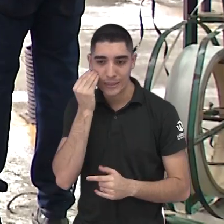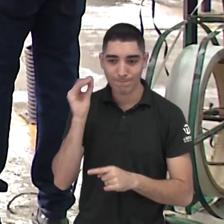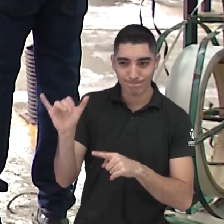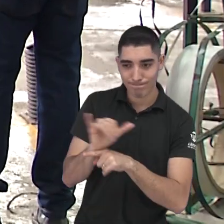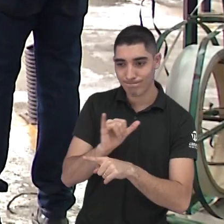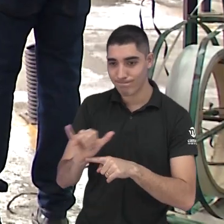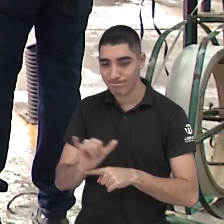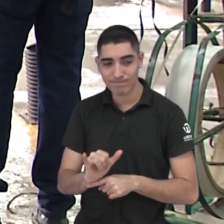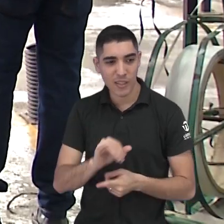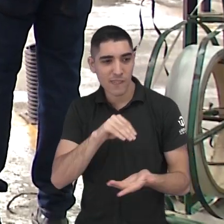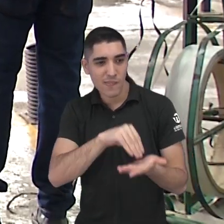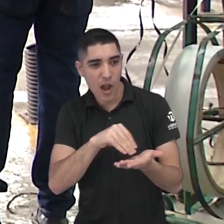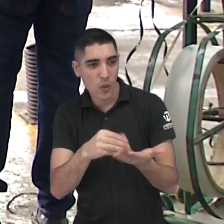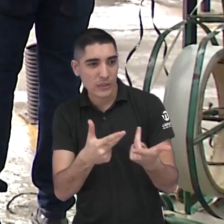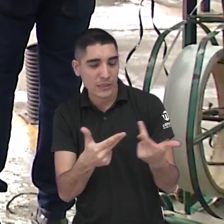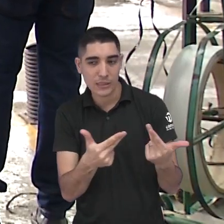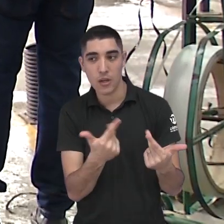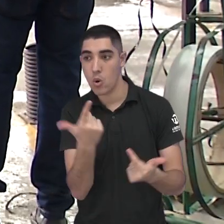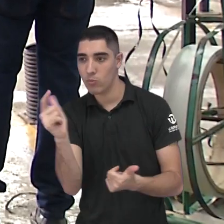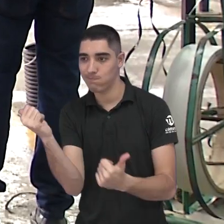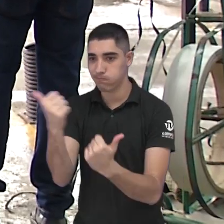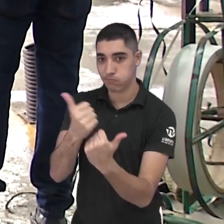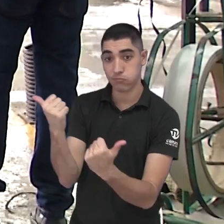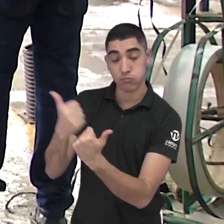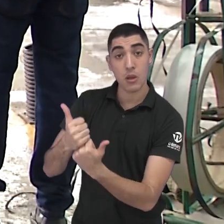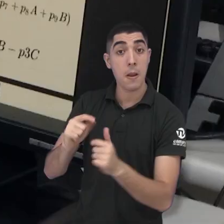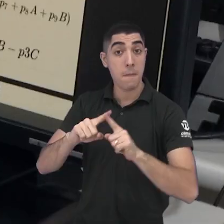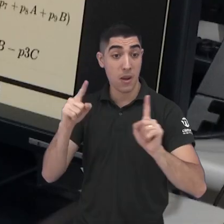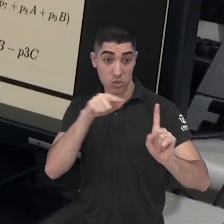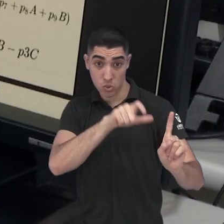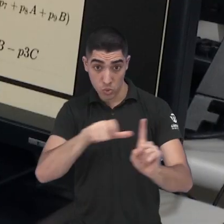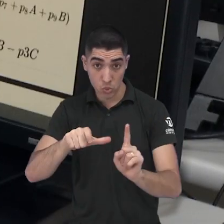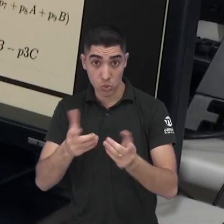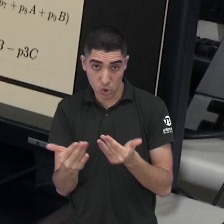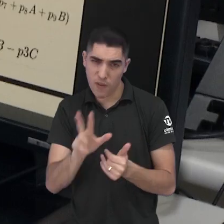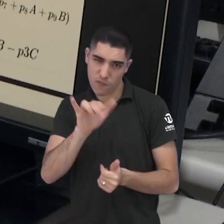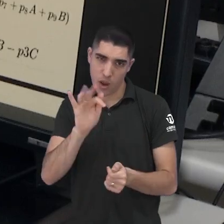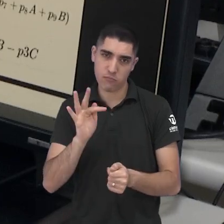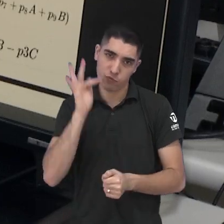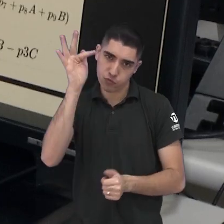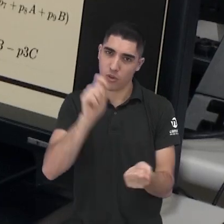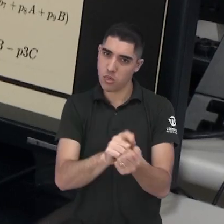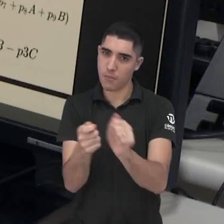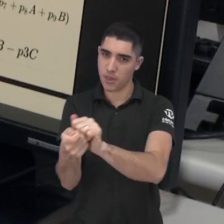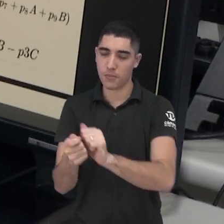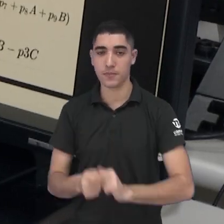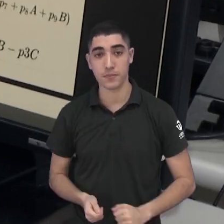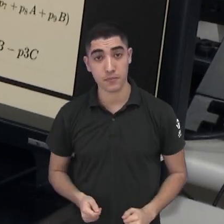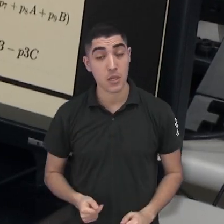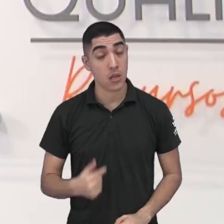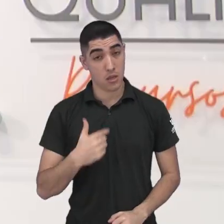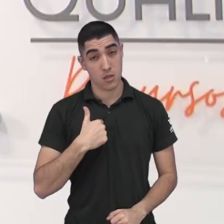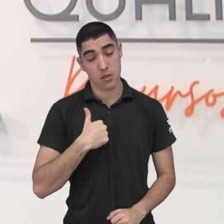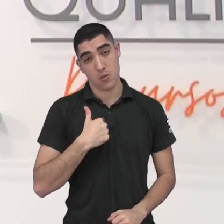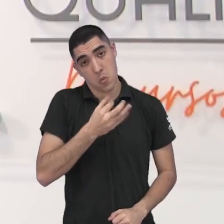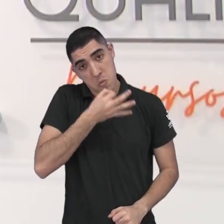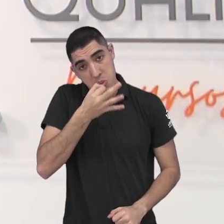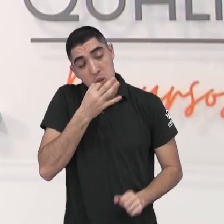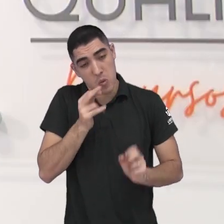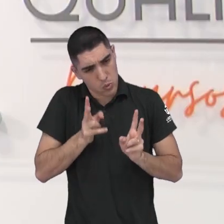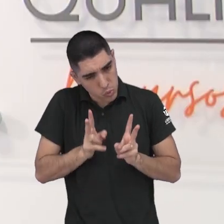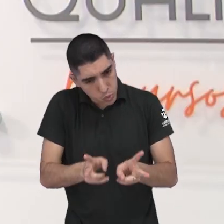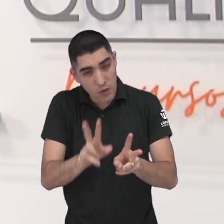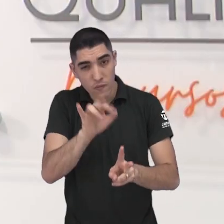as empresas procuram formas de suprir as demandas. Mas com o tempo, os jovens também vão se adaptar. Eu acredito